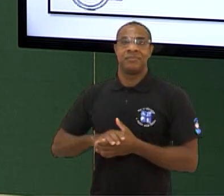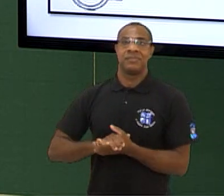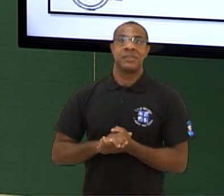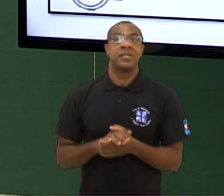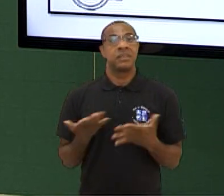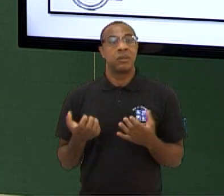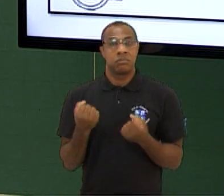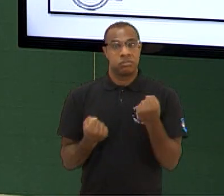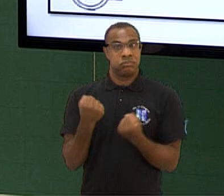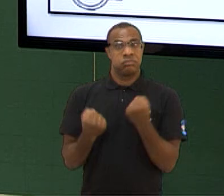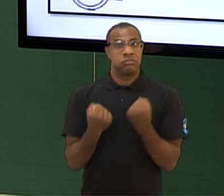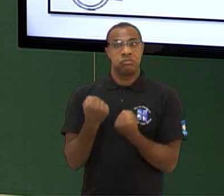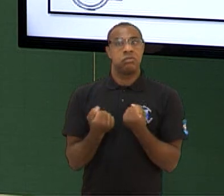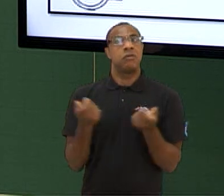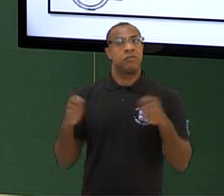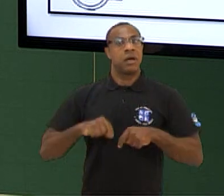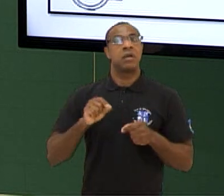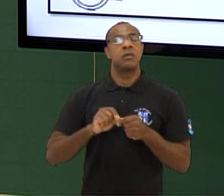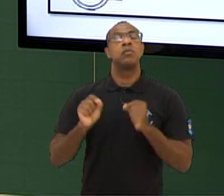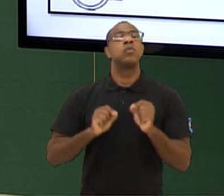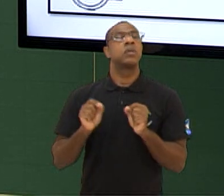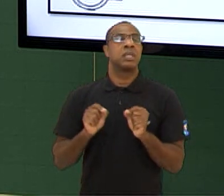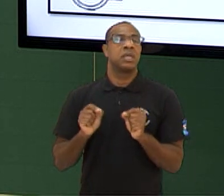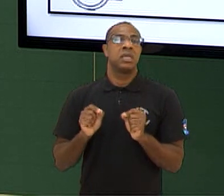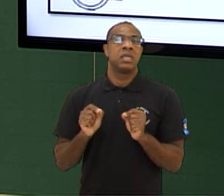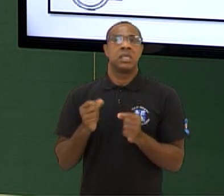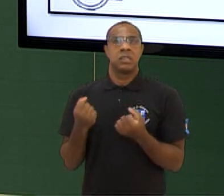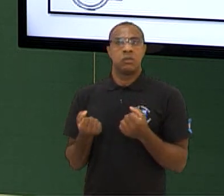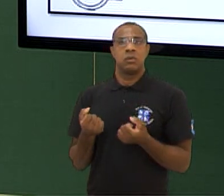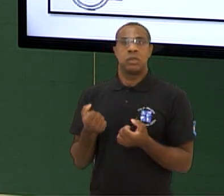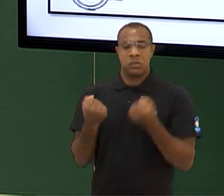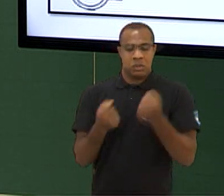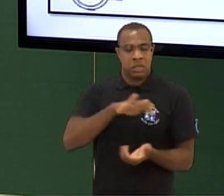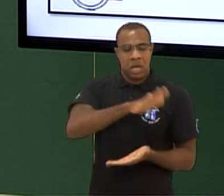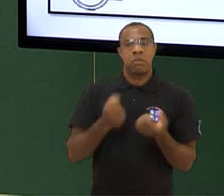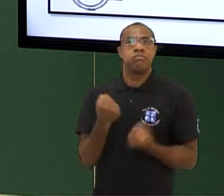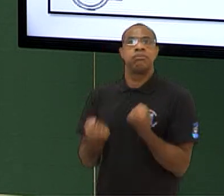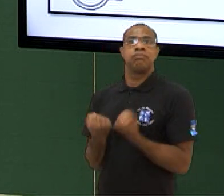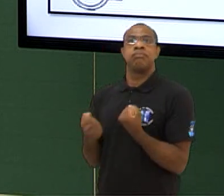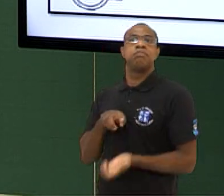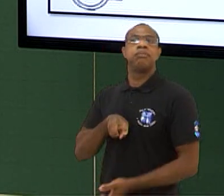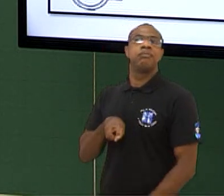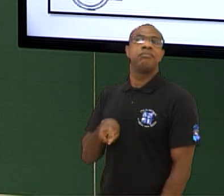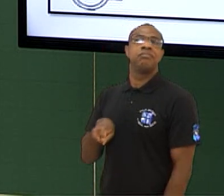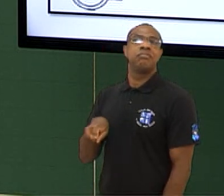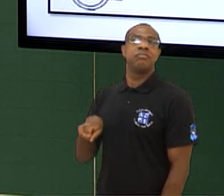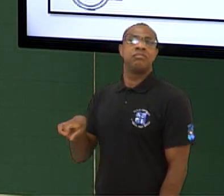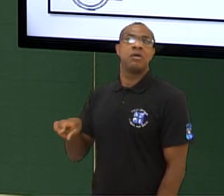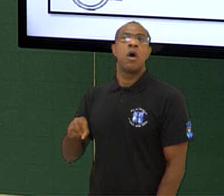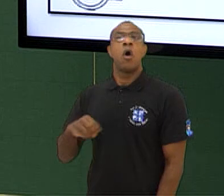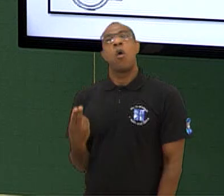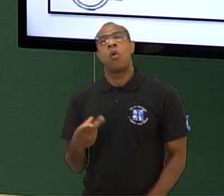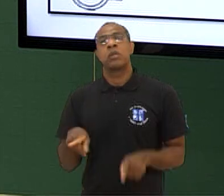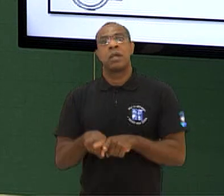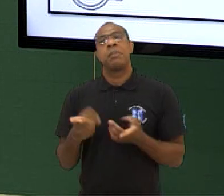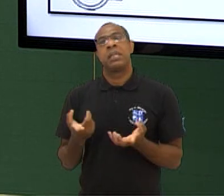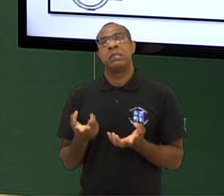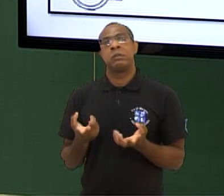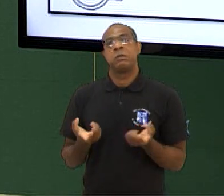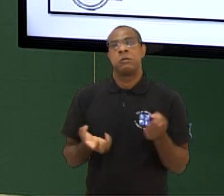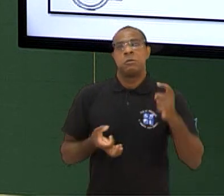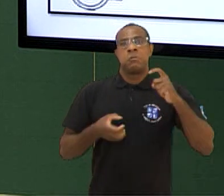por exemplo, sobre um atoleiro, ele possa sair, certo? Ou, por exemplo, um veículo que esteja carregando uma carga com